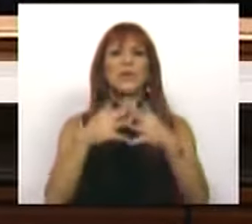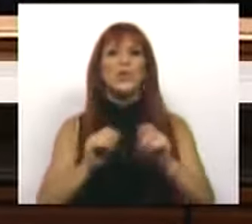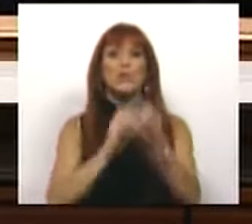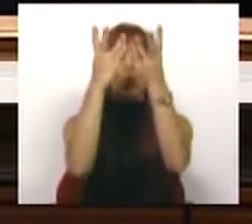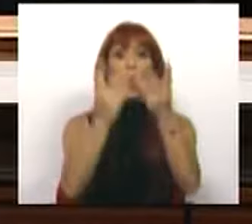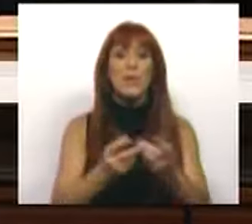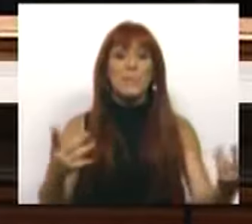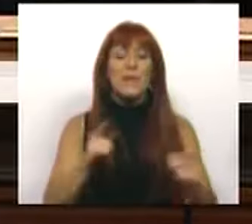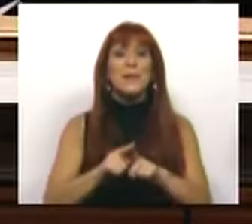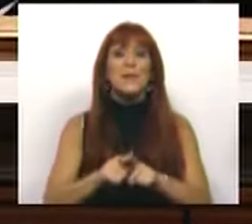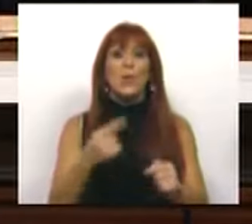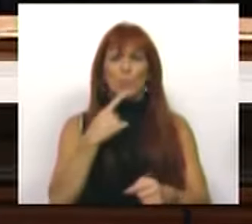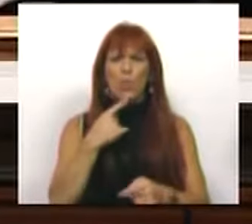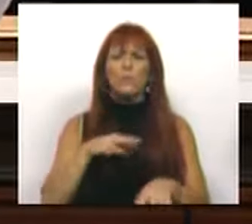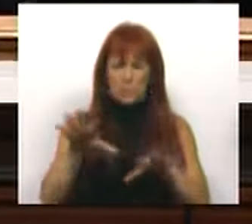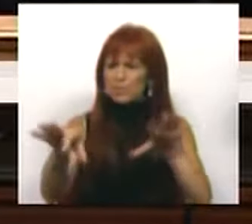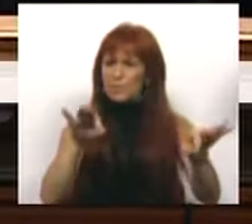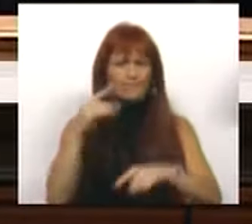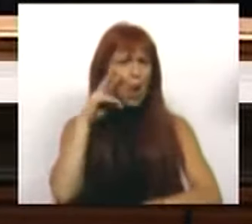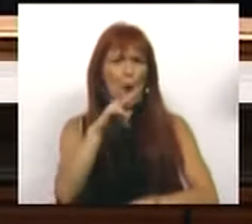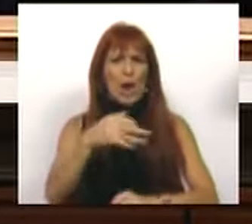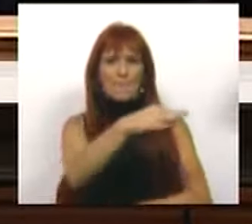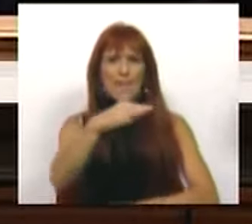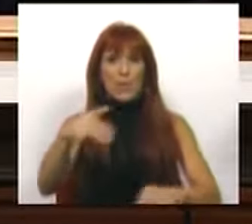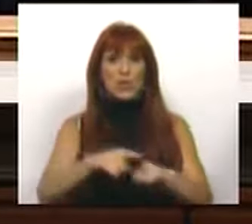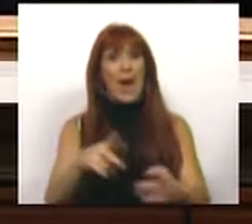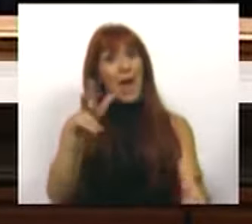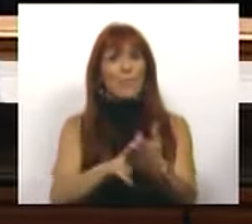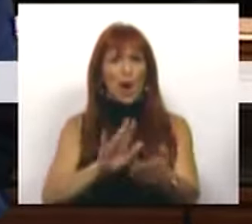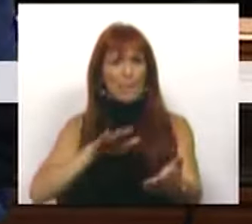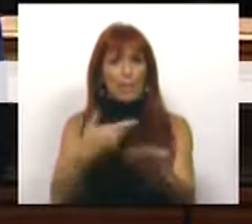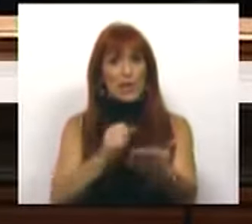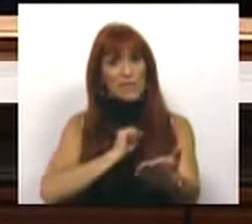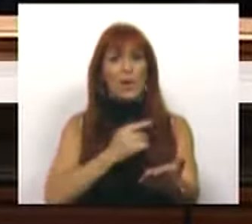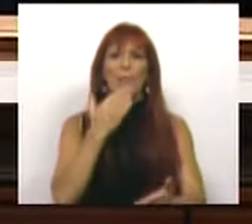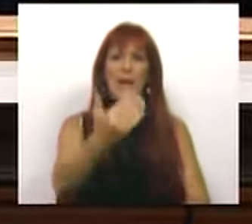orçamento, aqui têm muito pronto pegar, olhem para as PPPs e aprovem a nossa proposta. Muito obrigado.